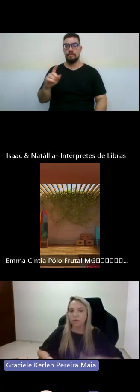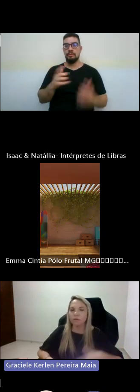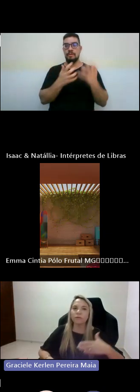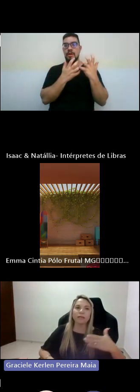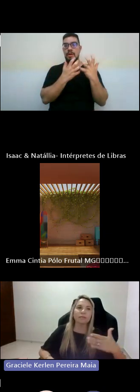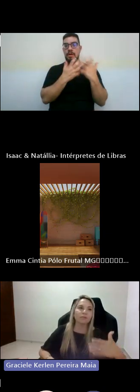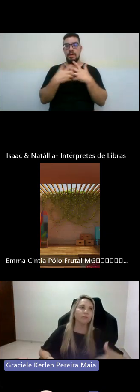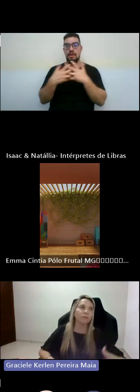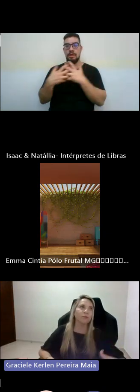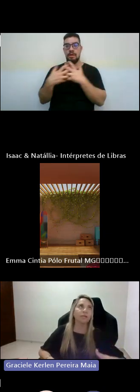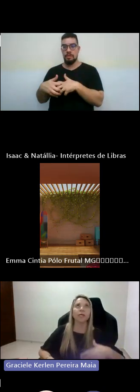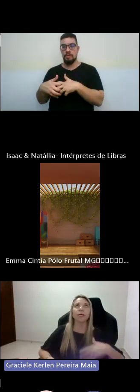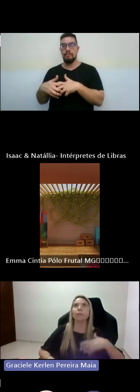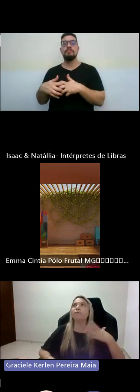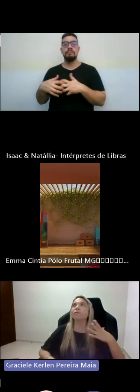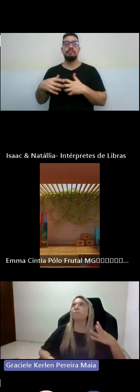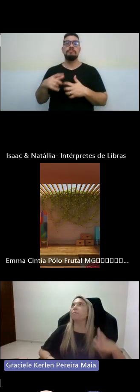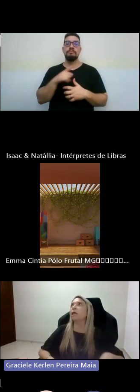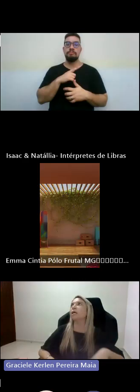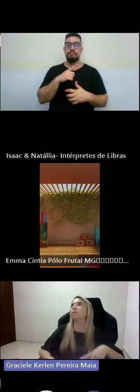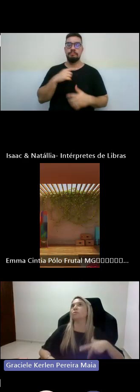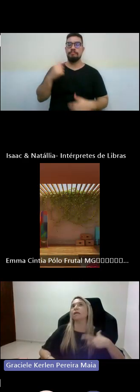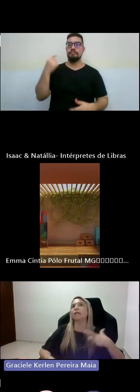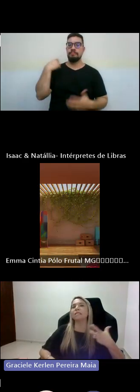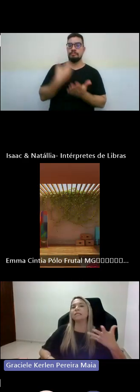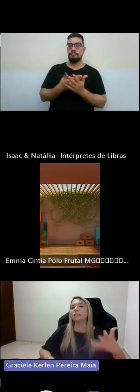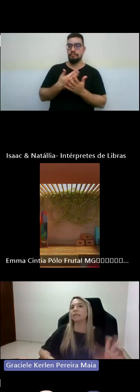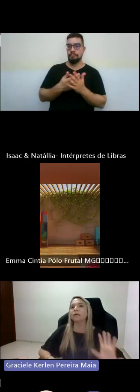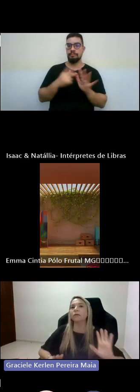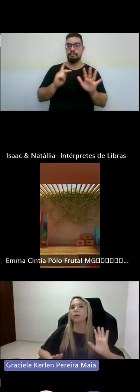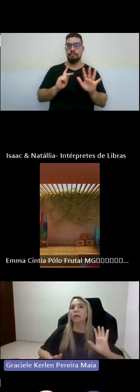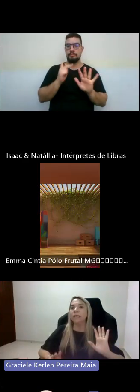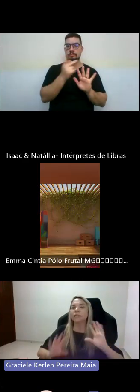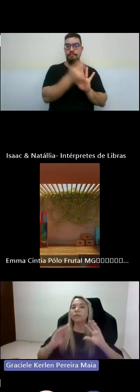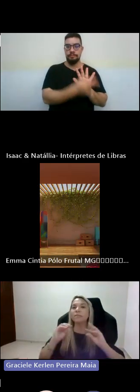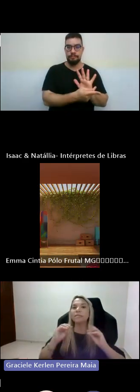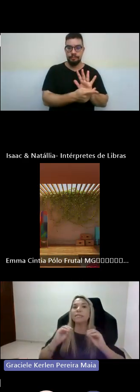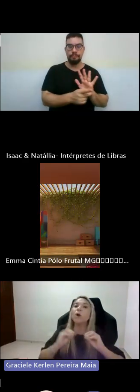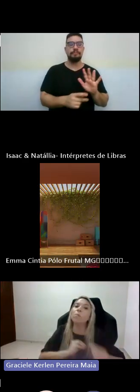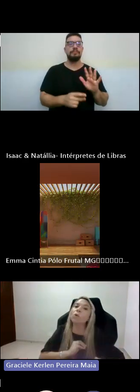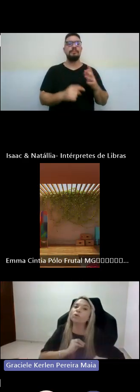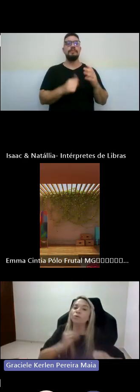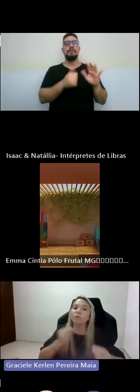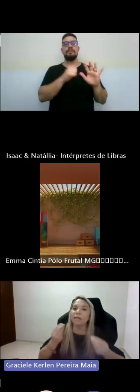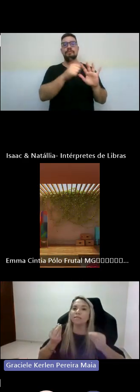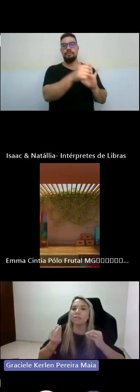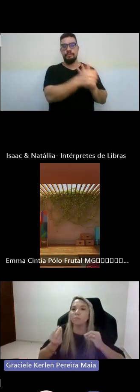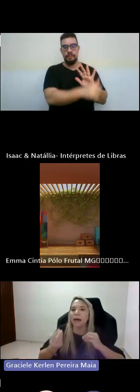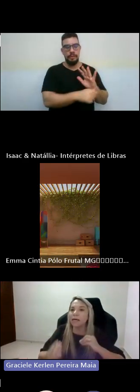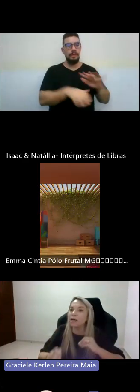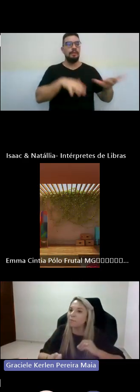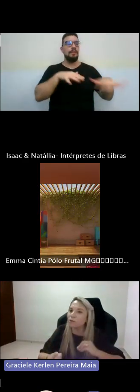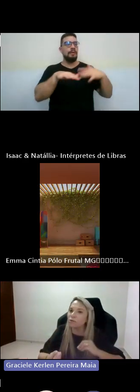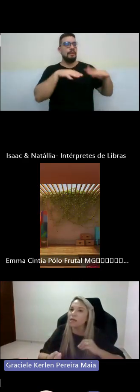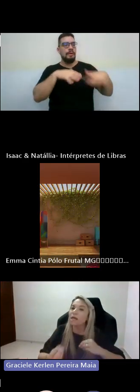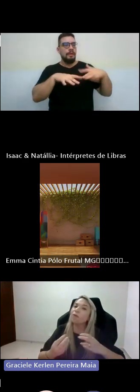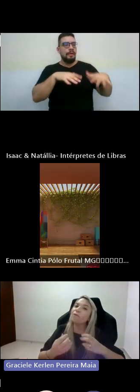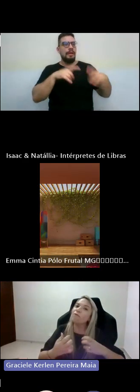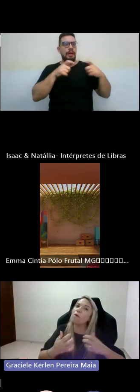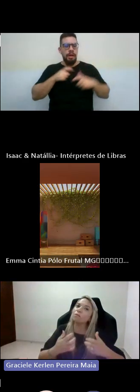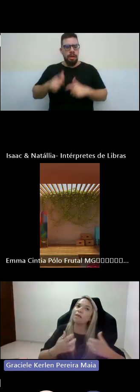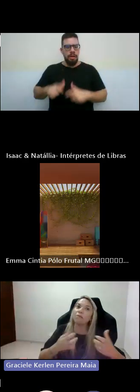fonológicos. Configuração de mão, movimento, localização. Então, se eu mudo um desses